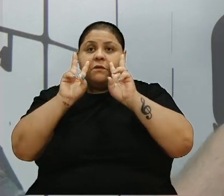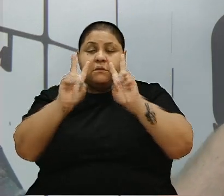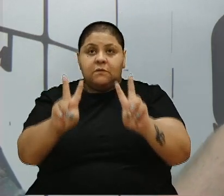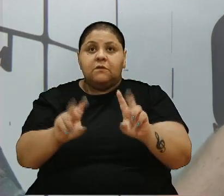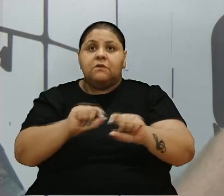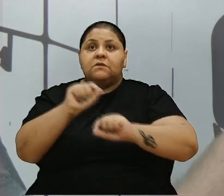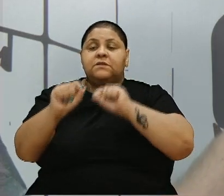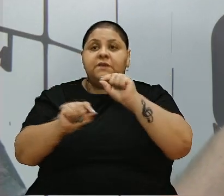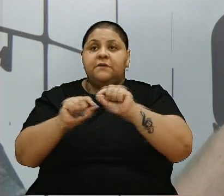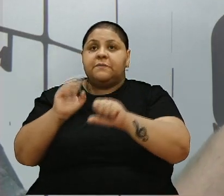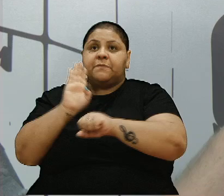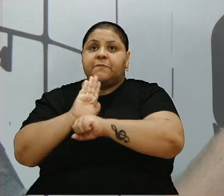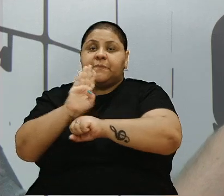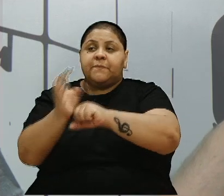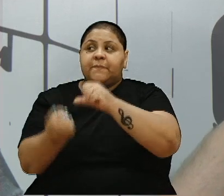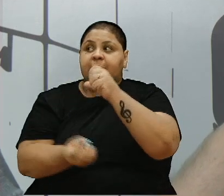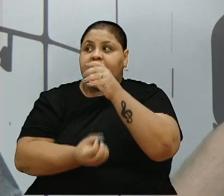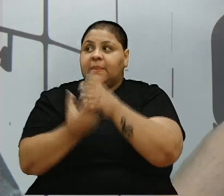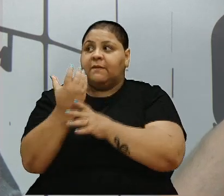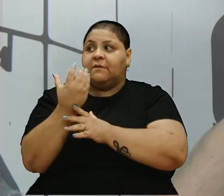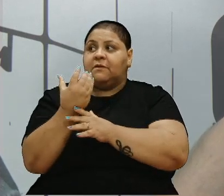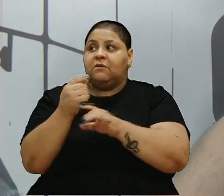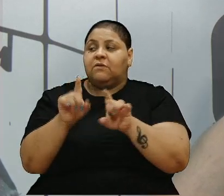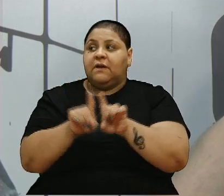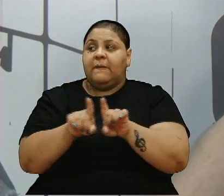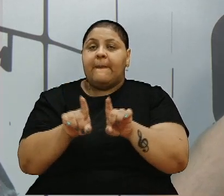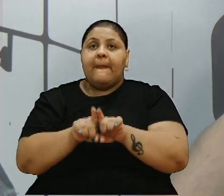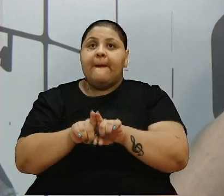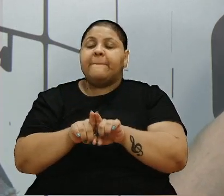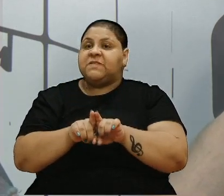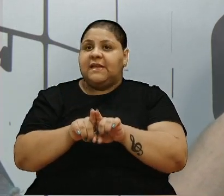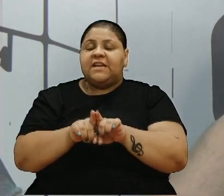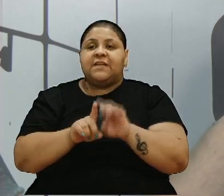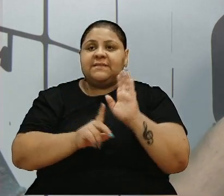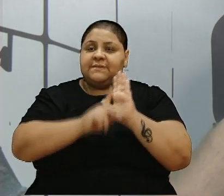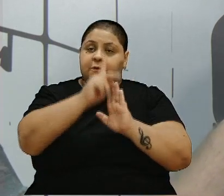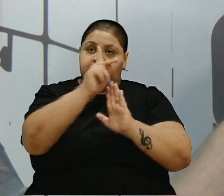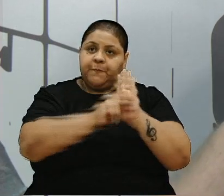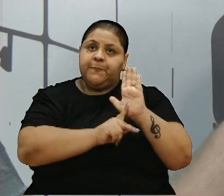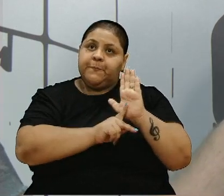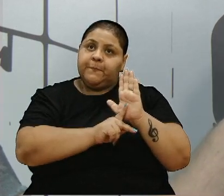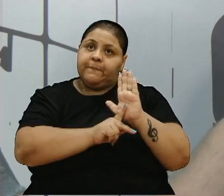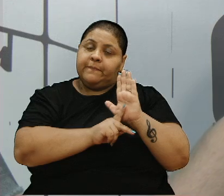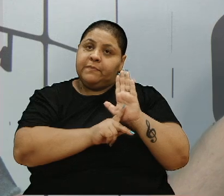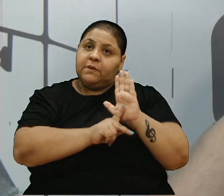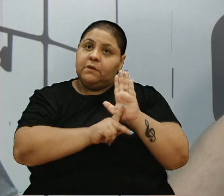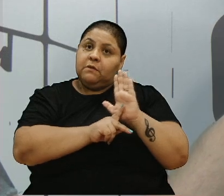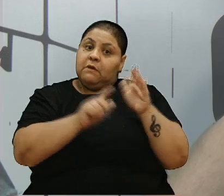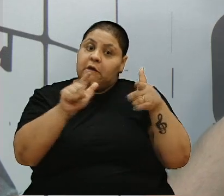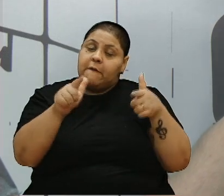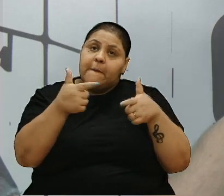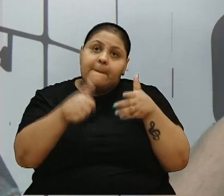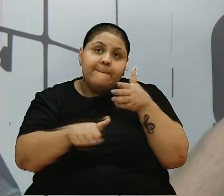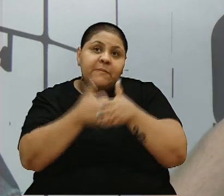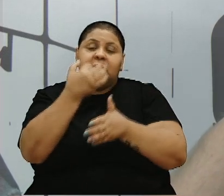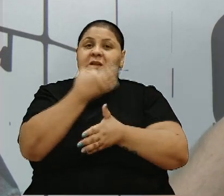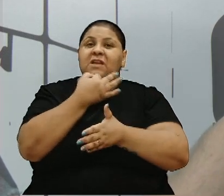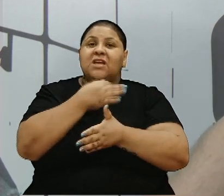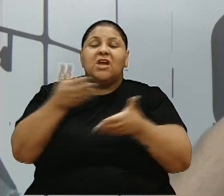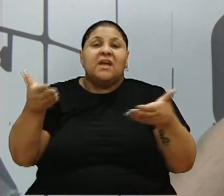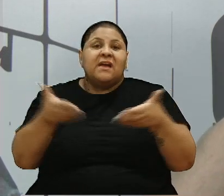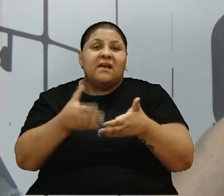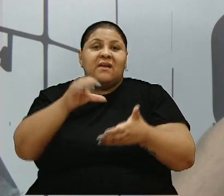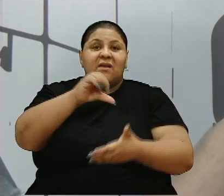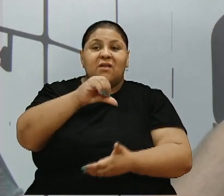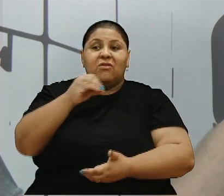são os benefícios da implementação desse projeto. Esse projeto vai trazer um ganho para o nosso município de Caxias do Sul. Hoje são cerca de